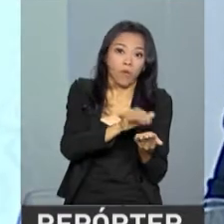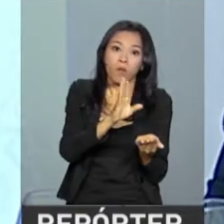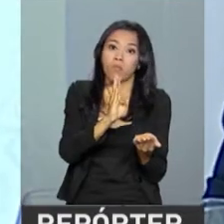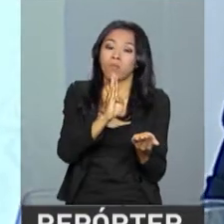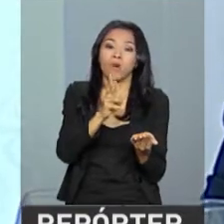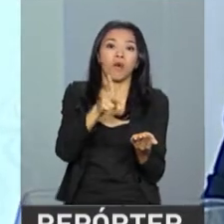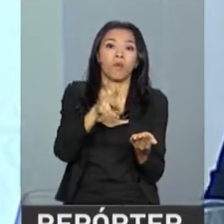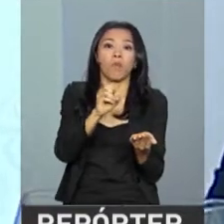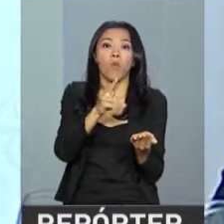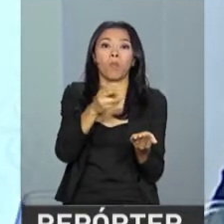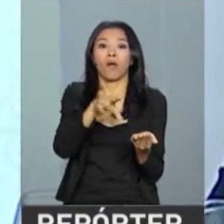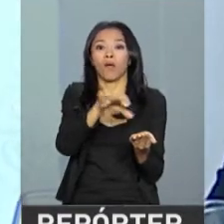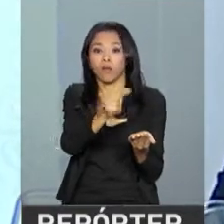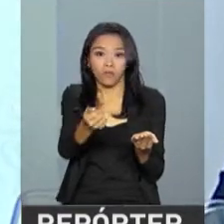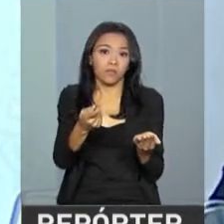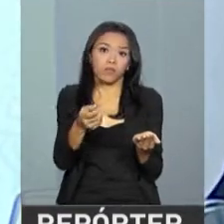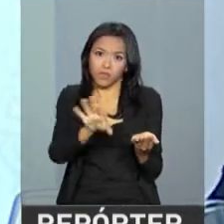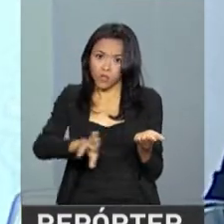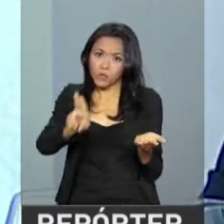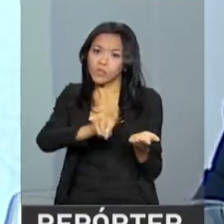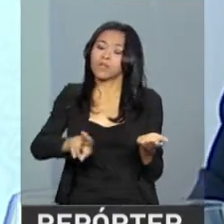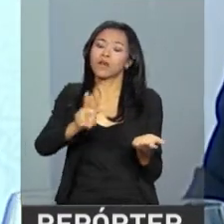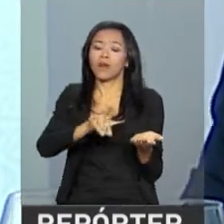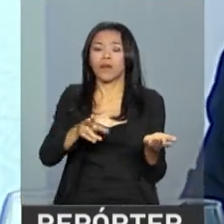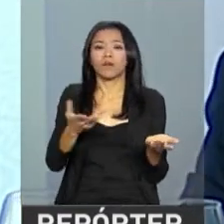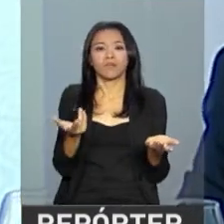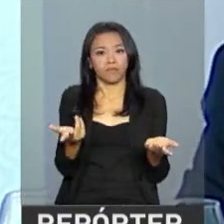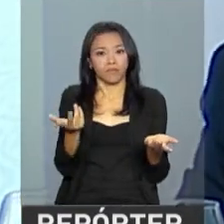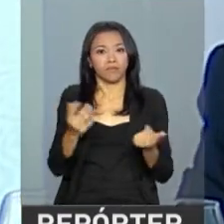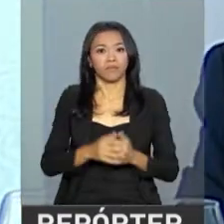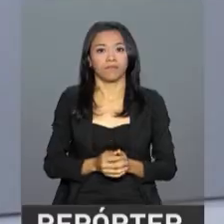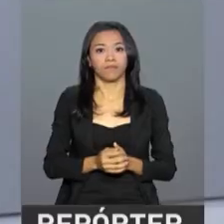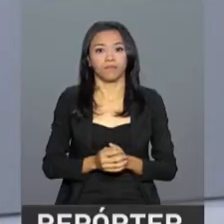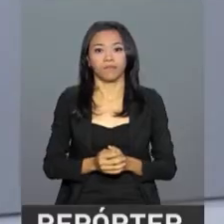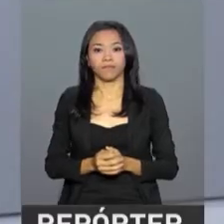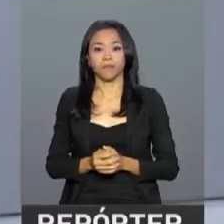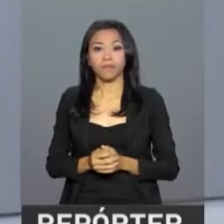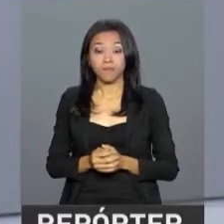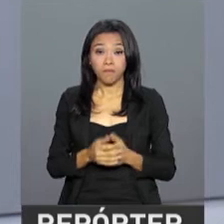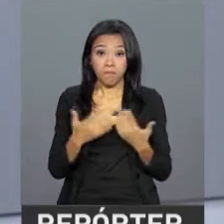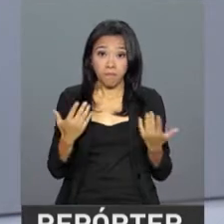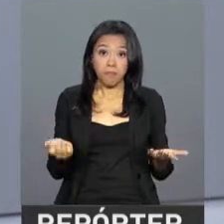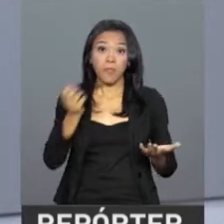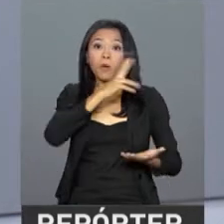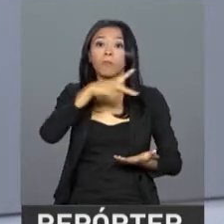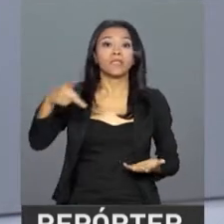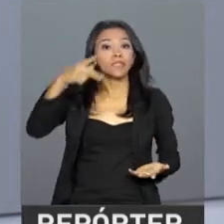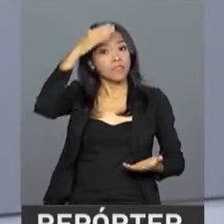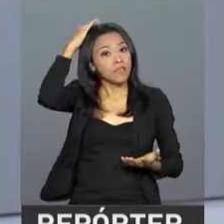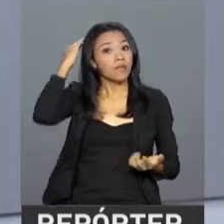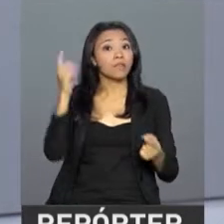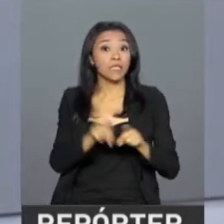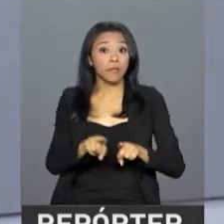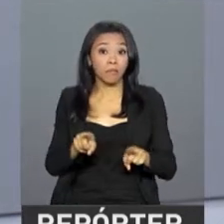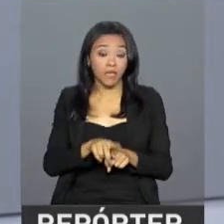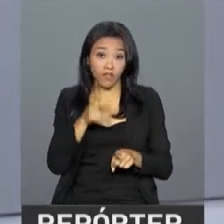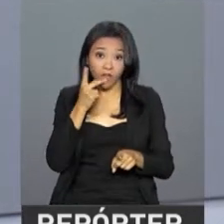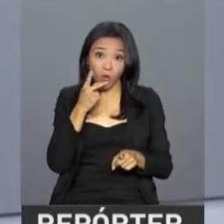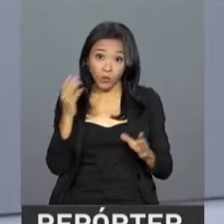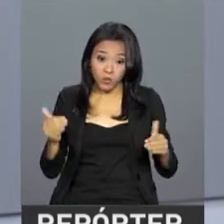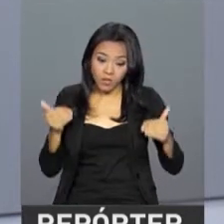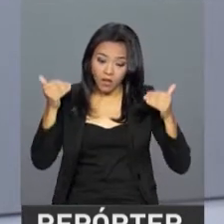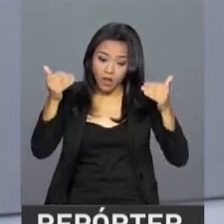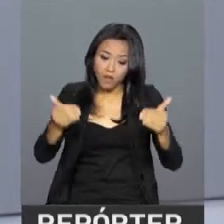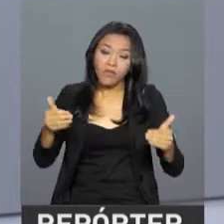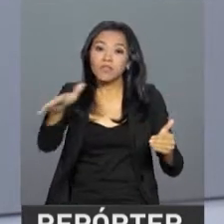mais de 25 milhões de trabalhadores e do nosso país o presidente michel temer também falou dos avanços na